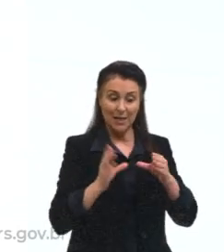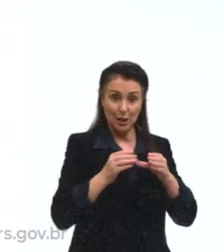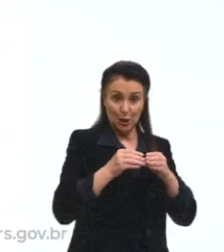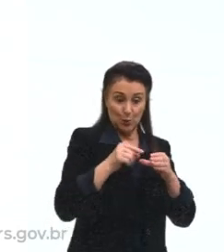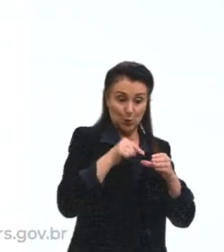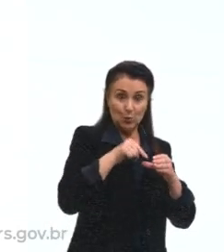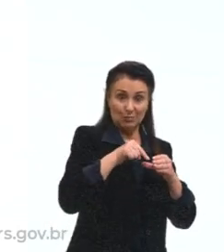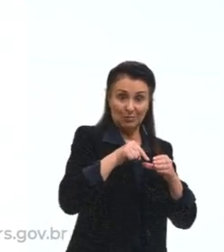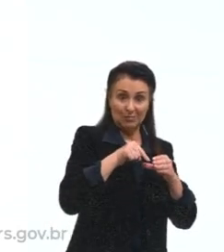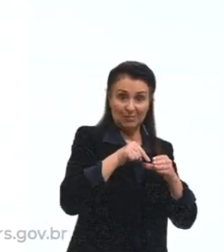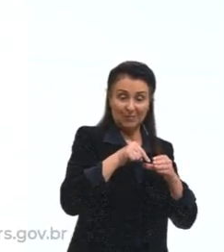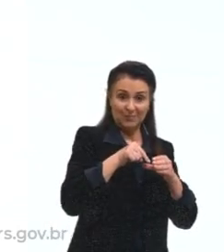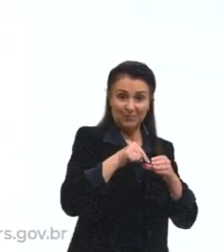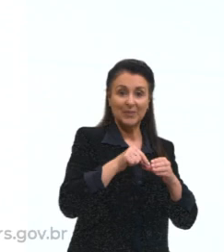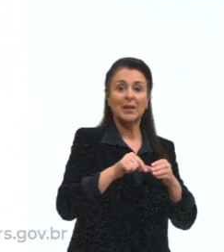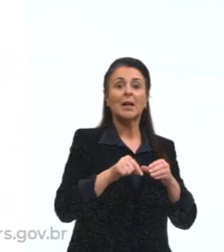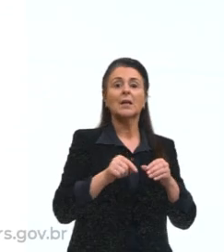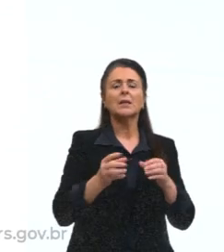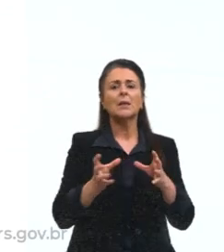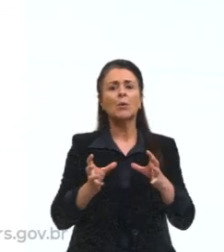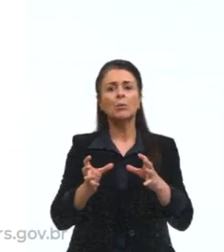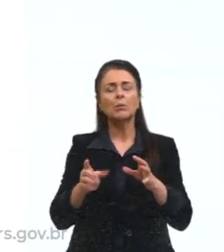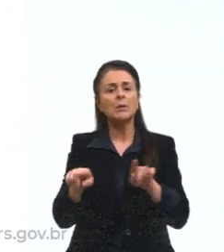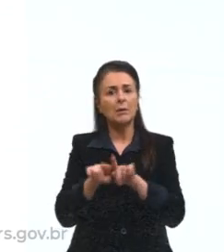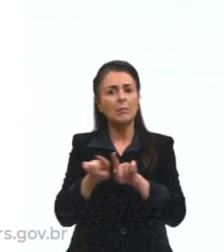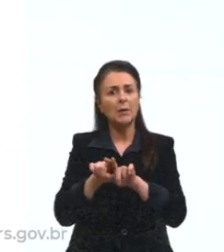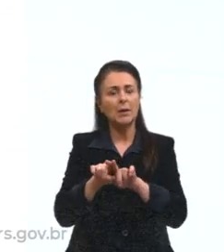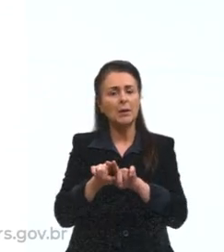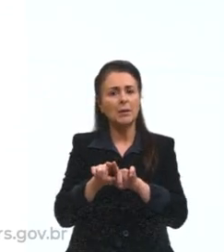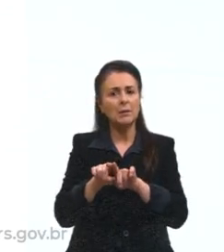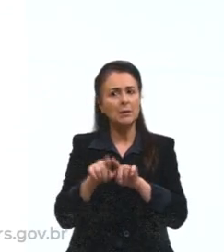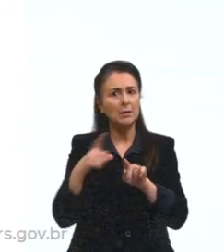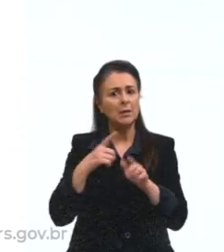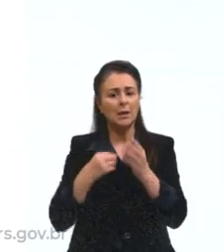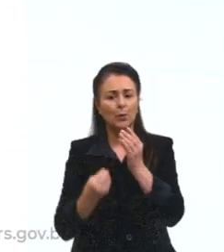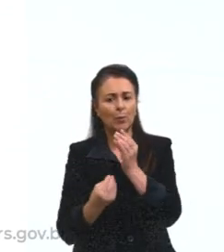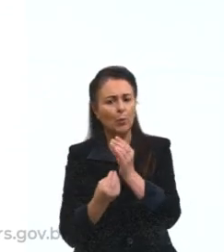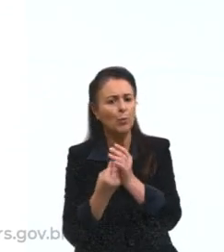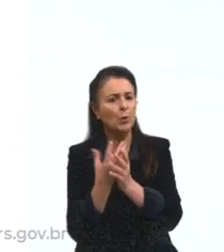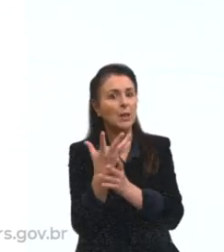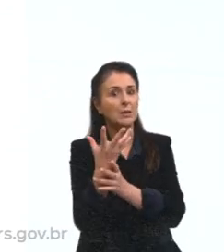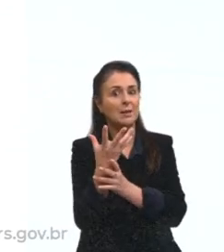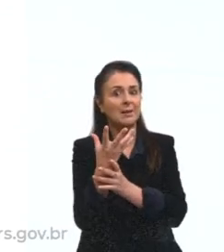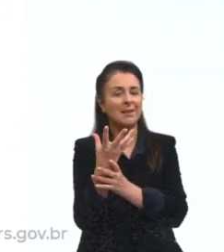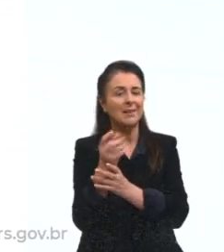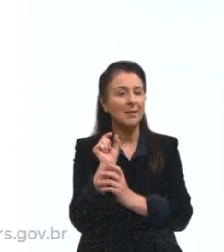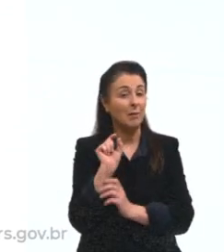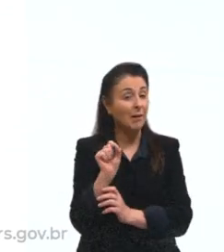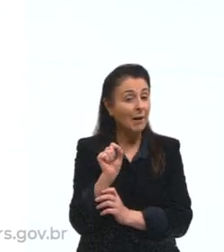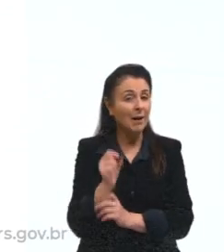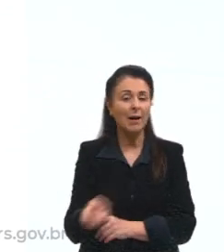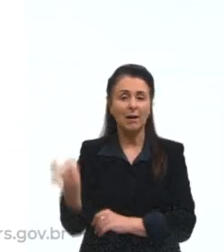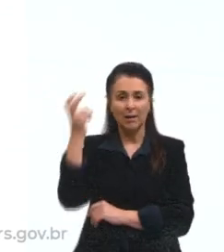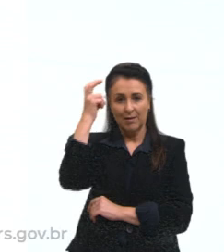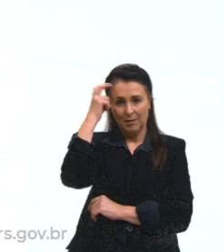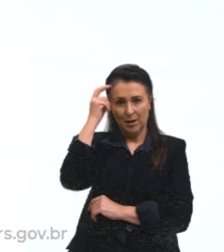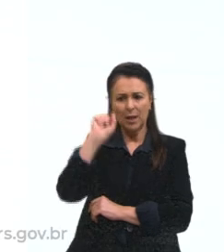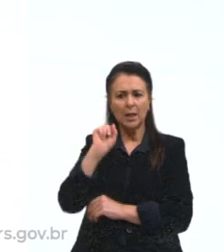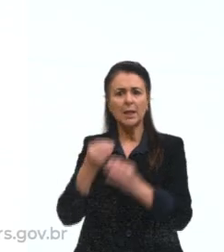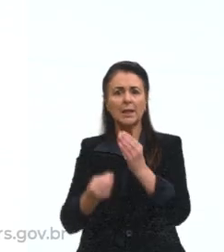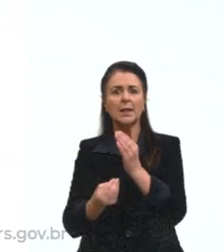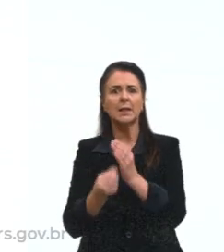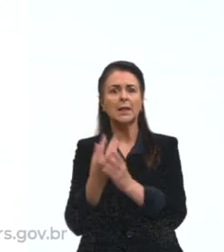conjuntos eles fazem parte então de uma origem essa origem é cultural quem cria sempre é um povo